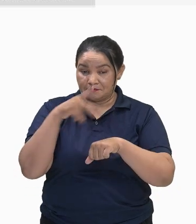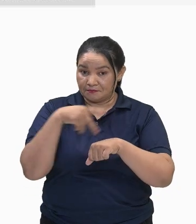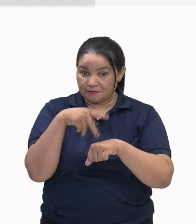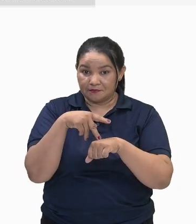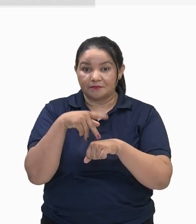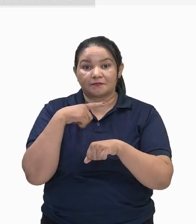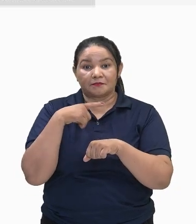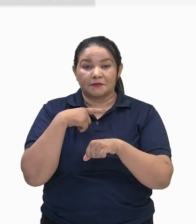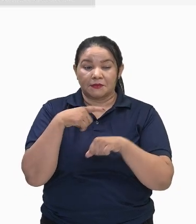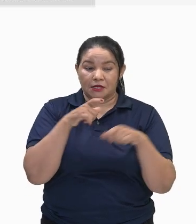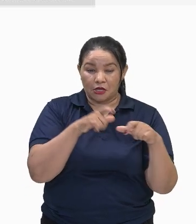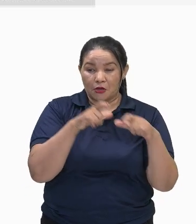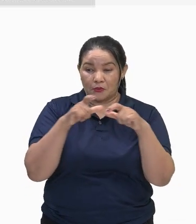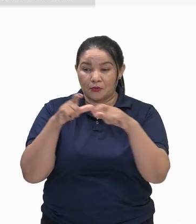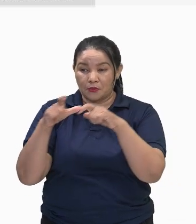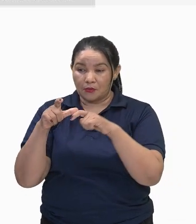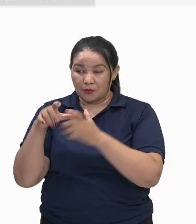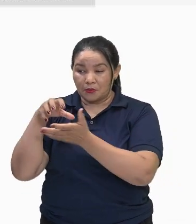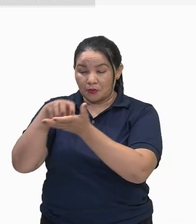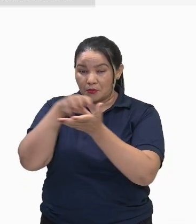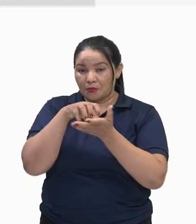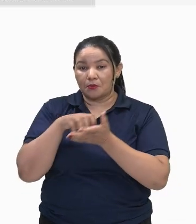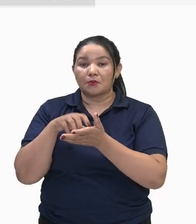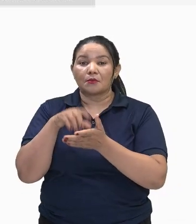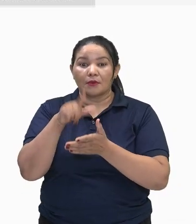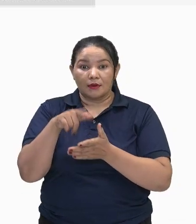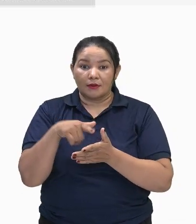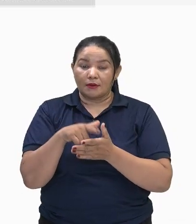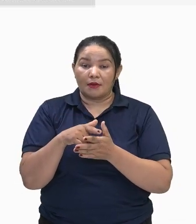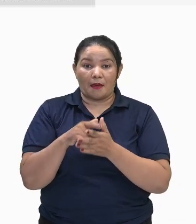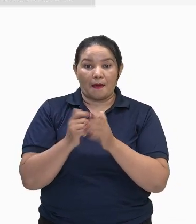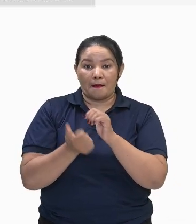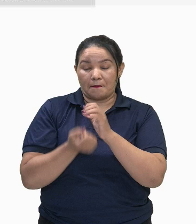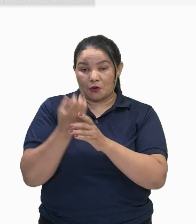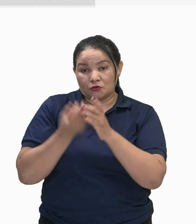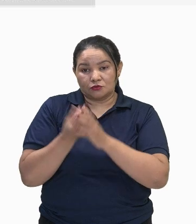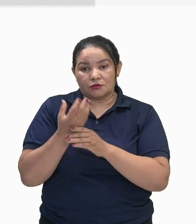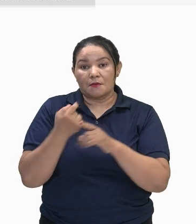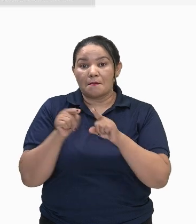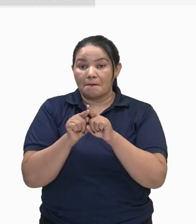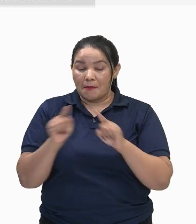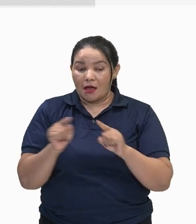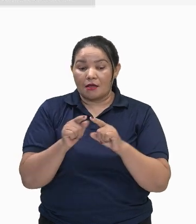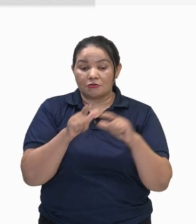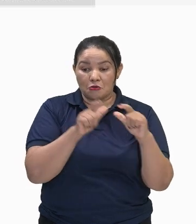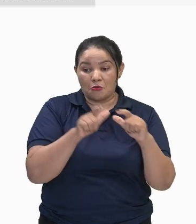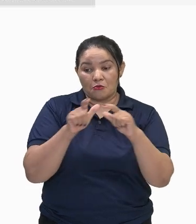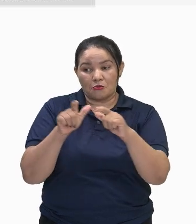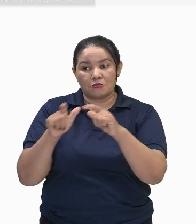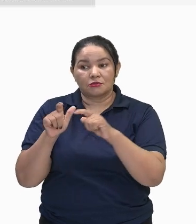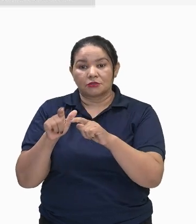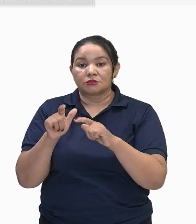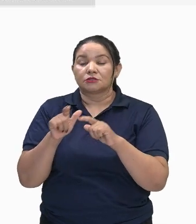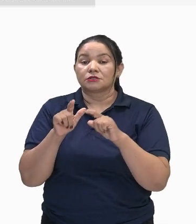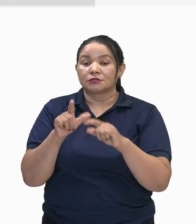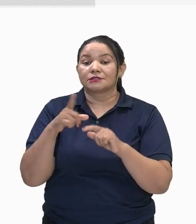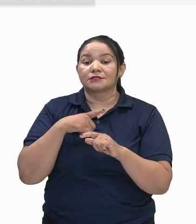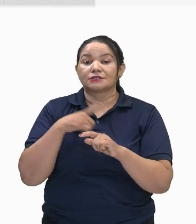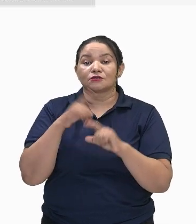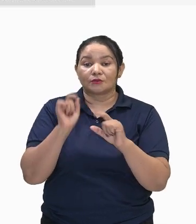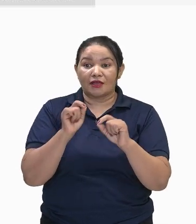existem várias usinas eólicas, mas você observa que elas estão localizadas em ambientes que têm aí o vento